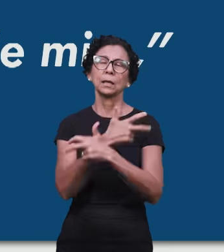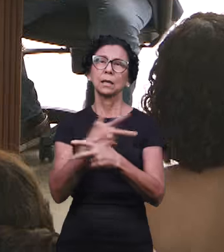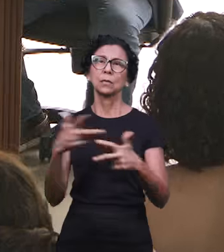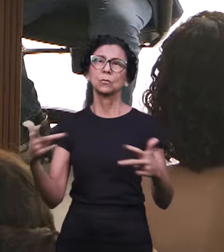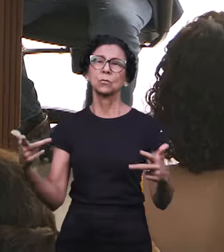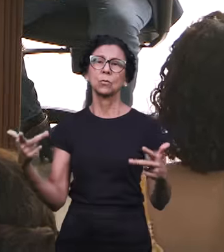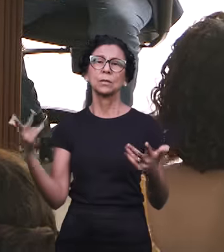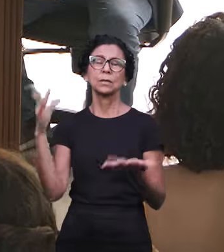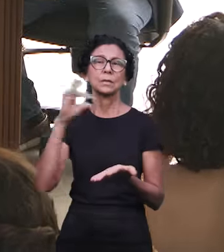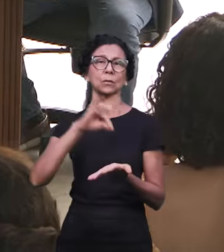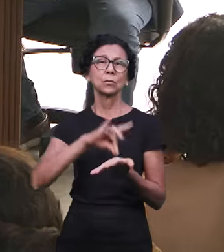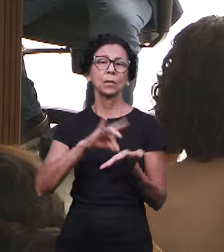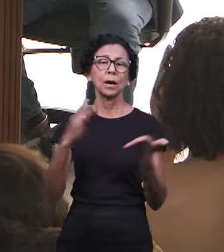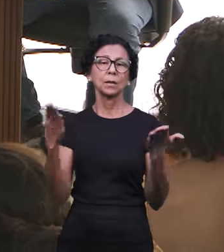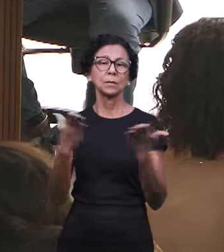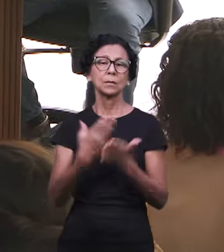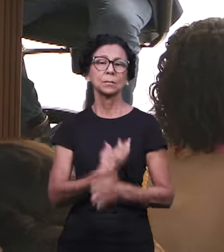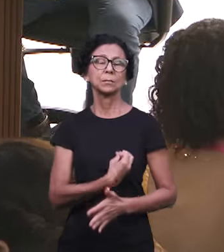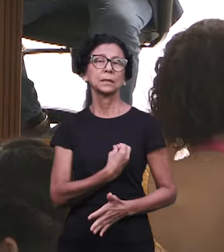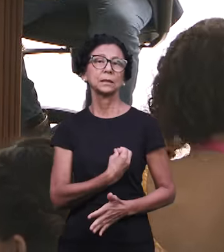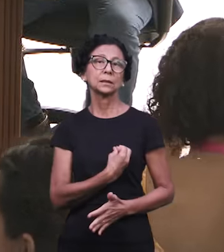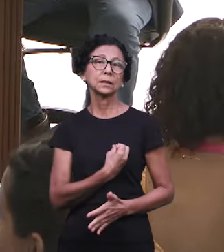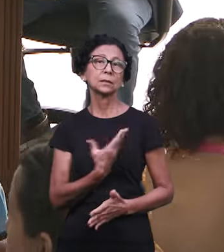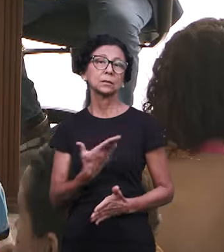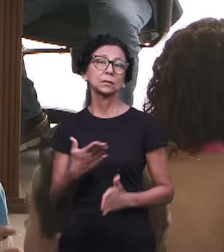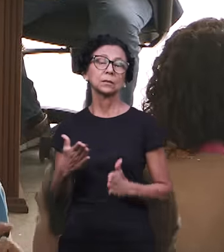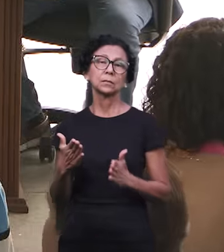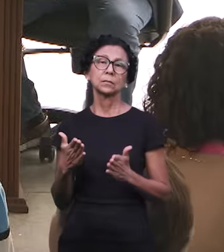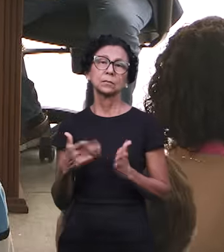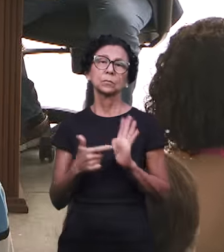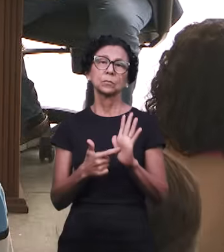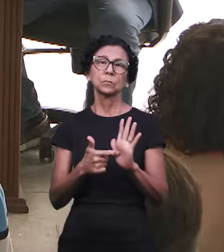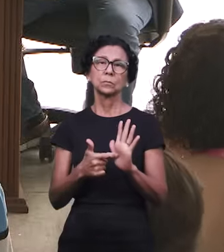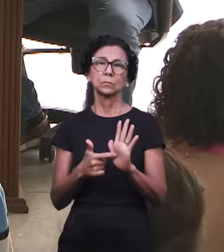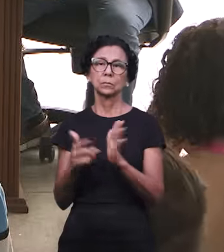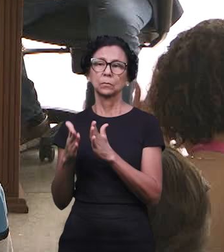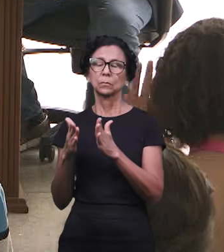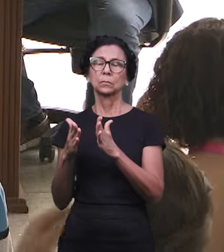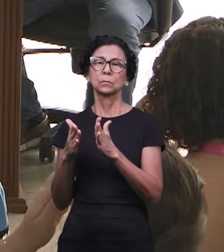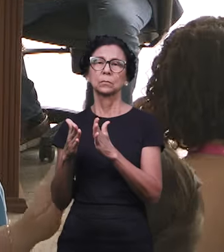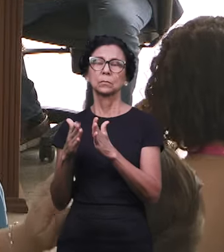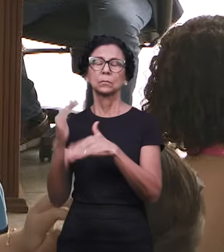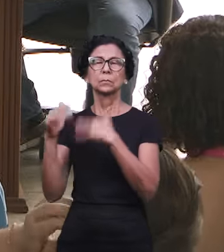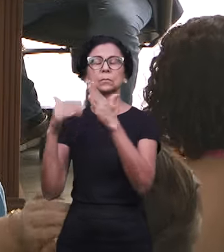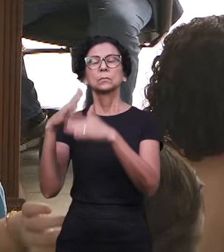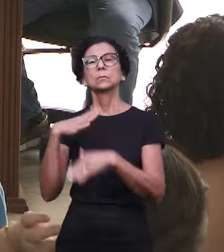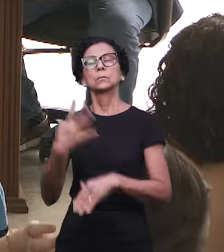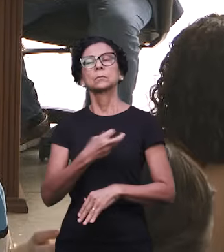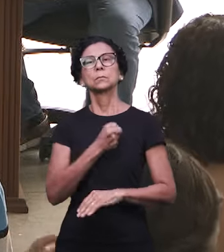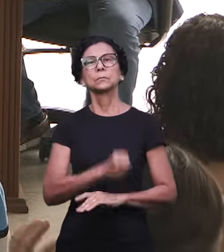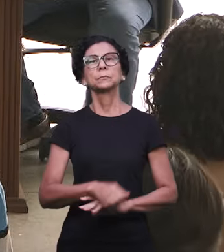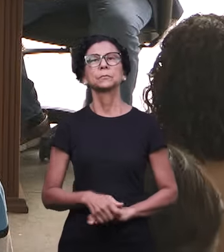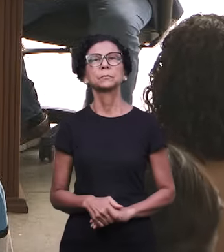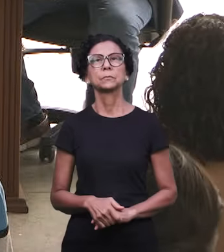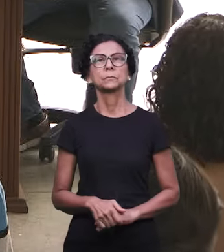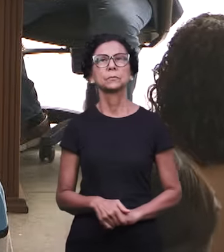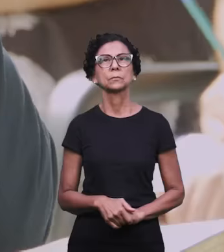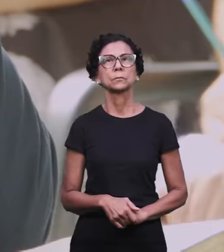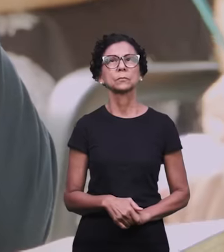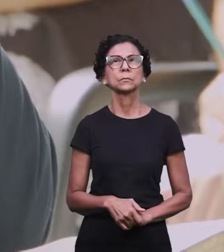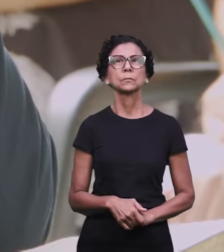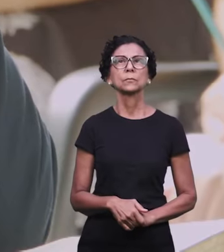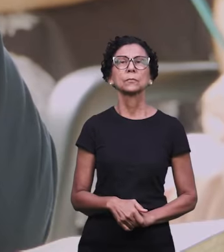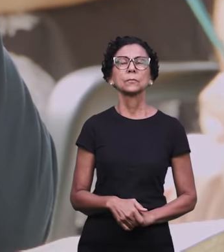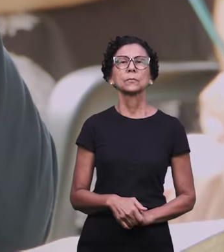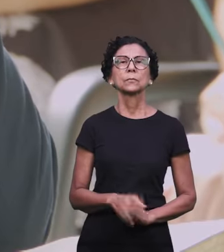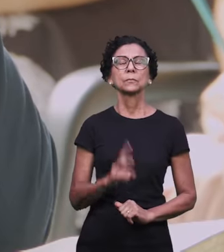não falou que já estava salvo, ele estava no caminho, no processo da salvação. Então, não julgo que haja alcançado. E por último aqui,